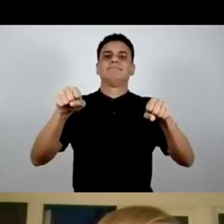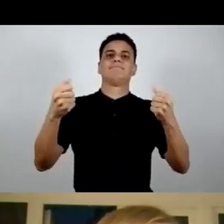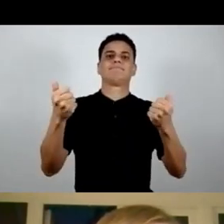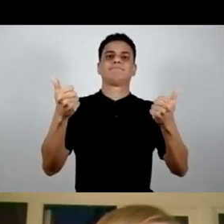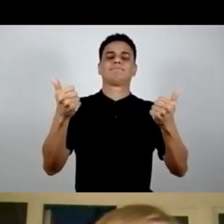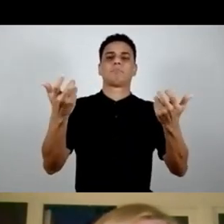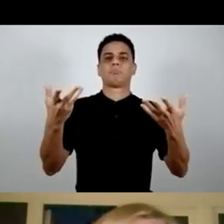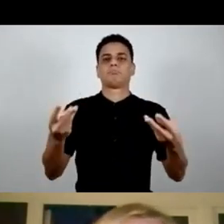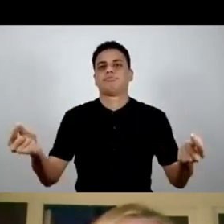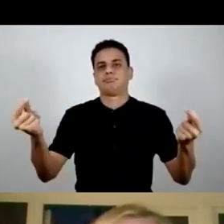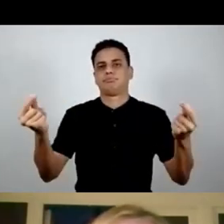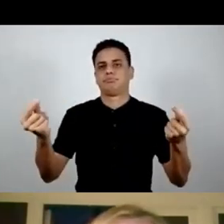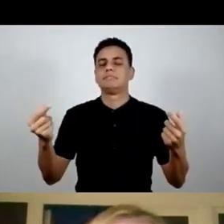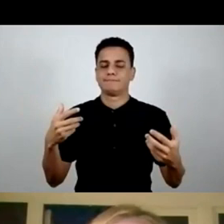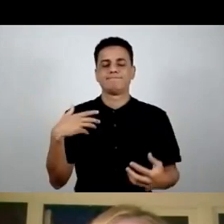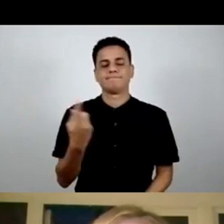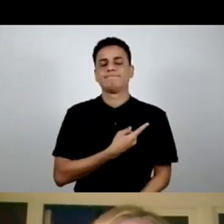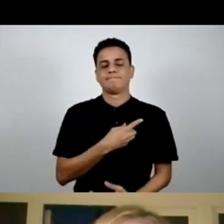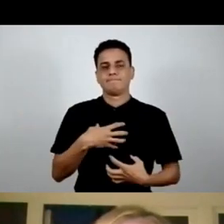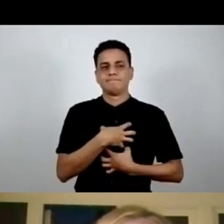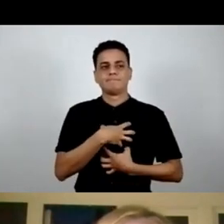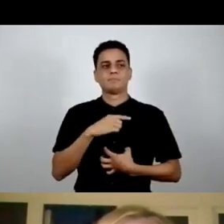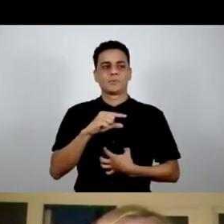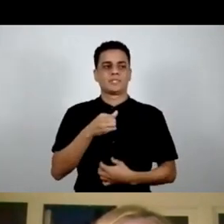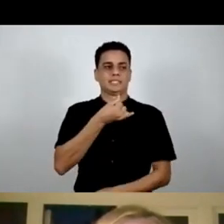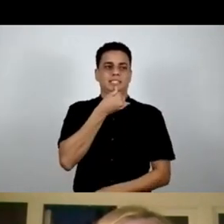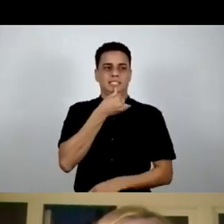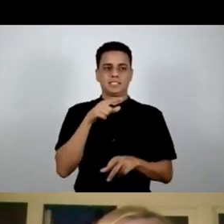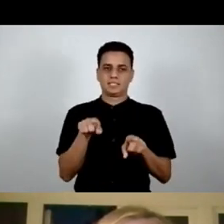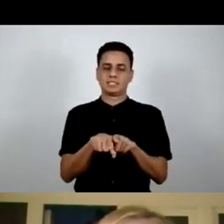dá a todos nós assim uma tristeza muito grande.